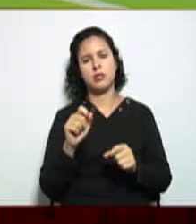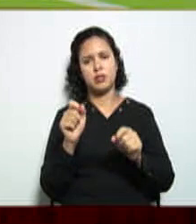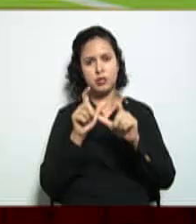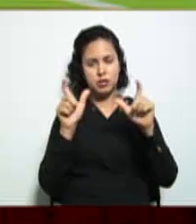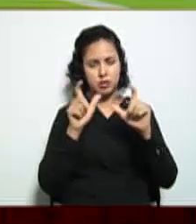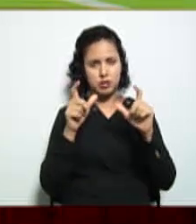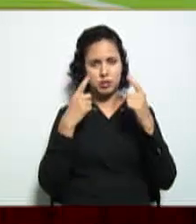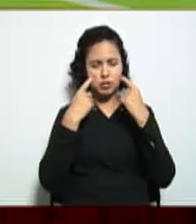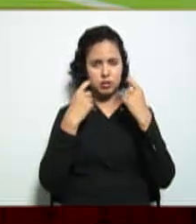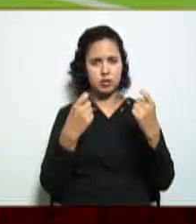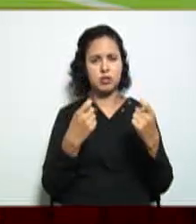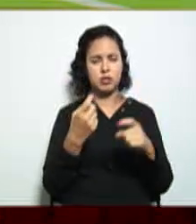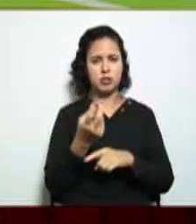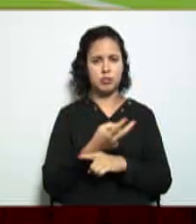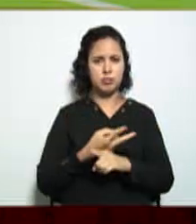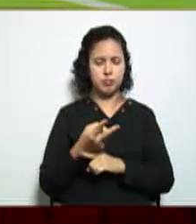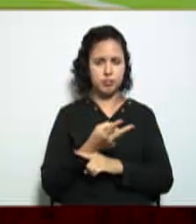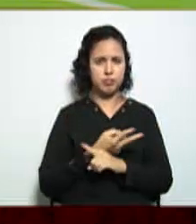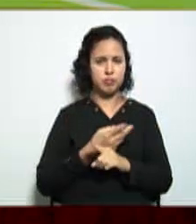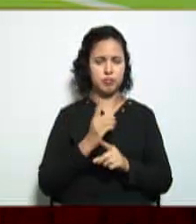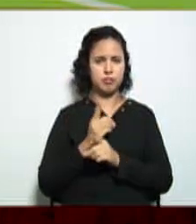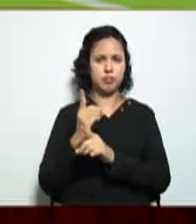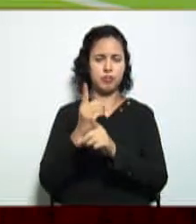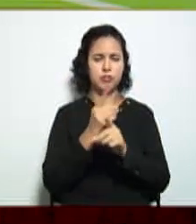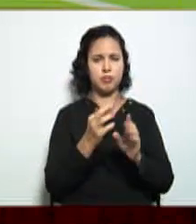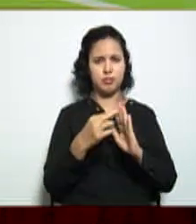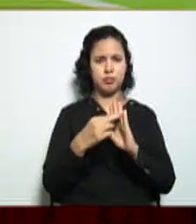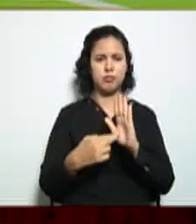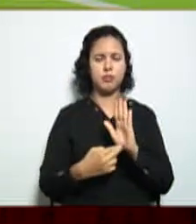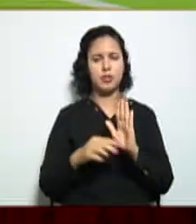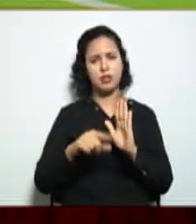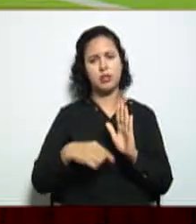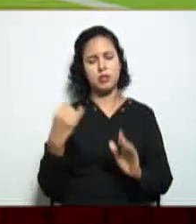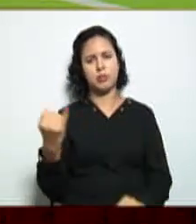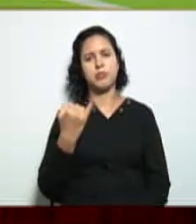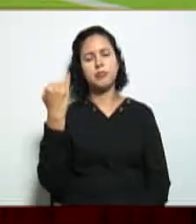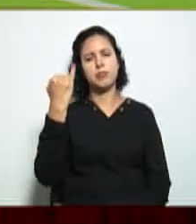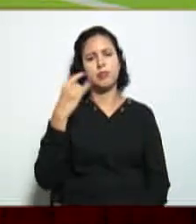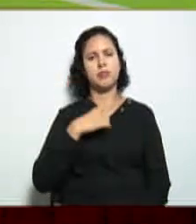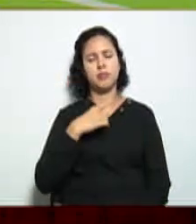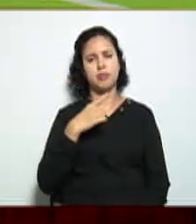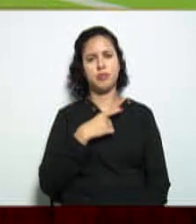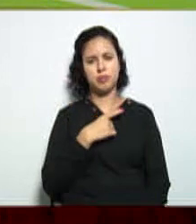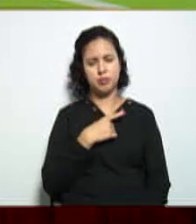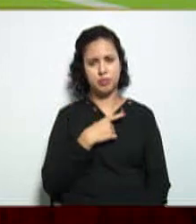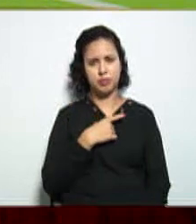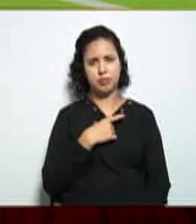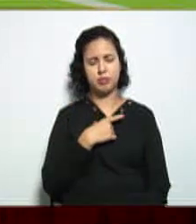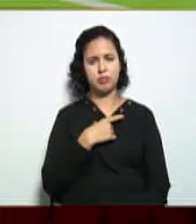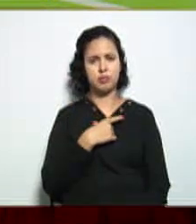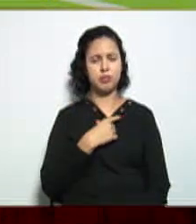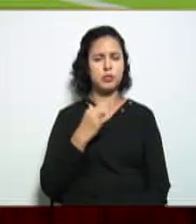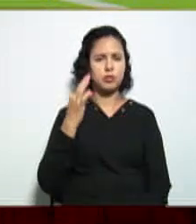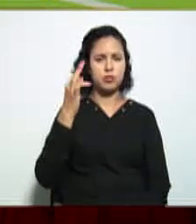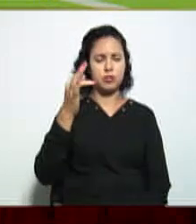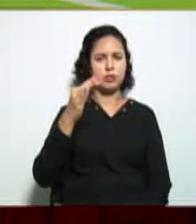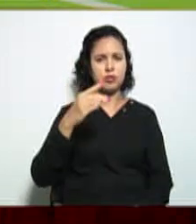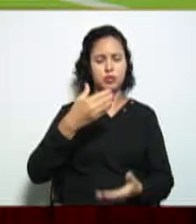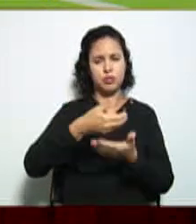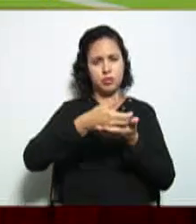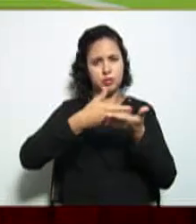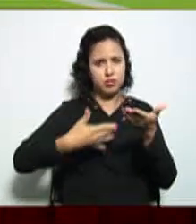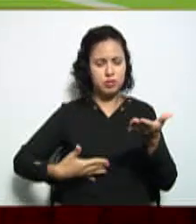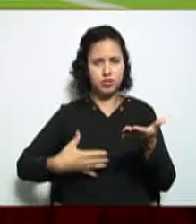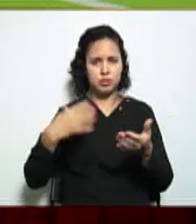ouvir, a procurar e localizar essas regras. E é importante que a gente saiba que elas existem para quando a gente for fazer um documento científico,